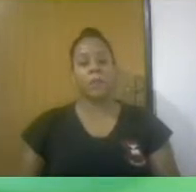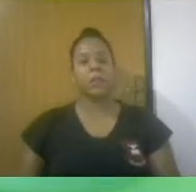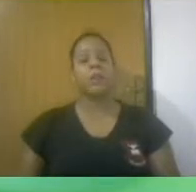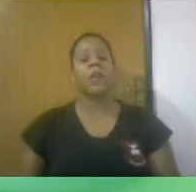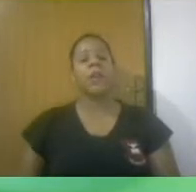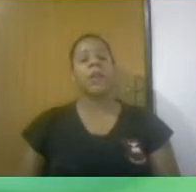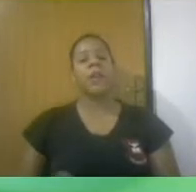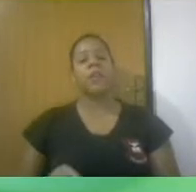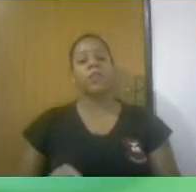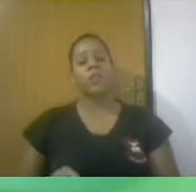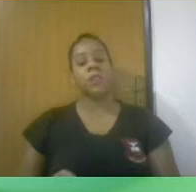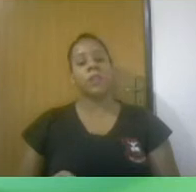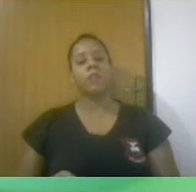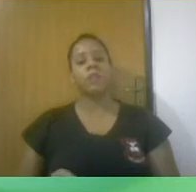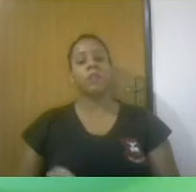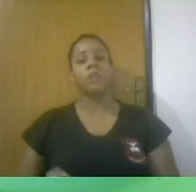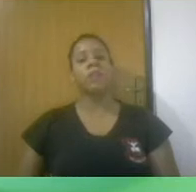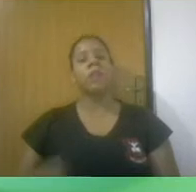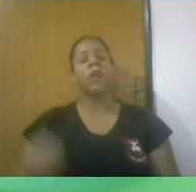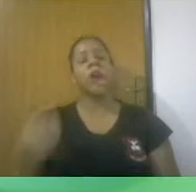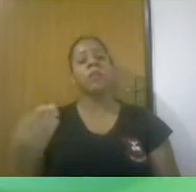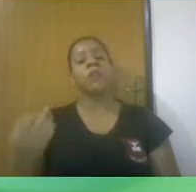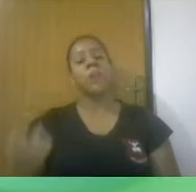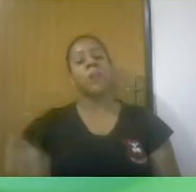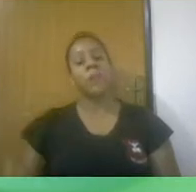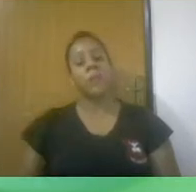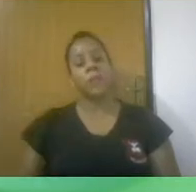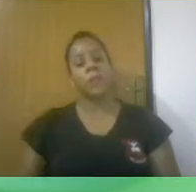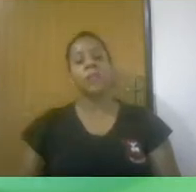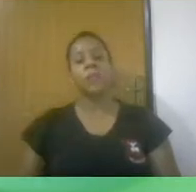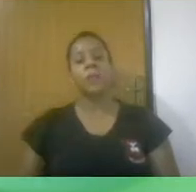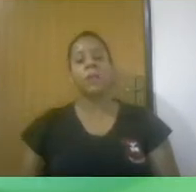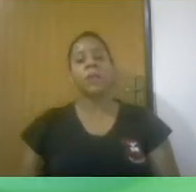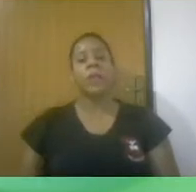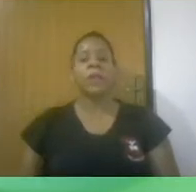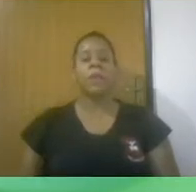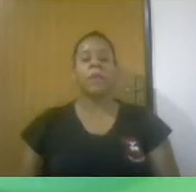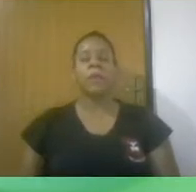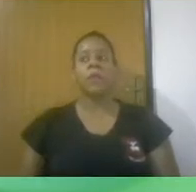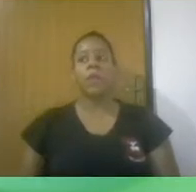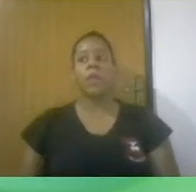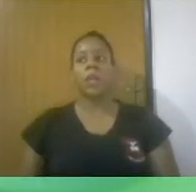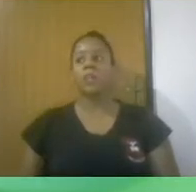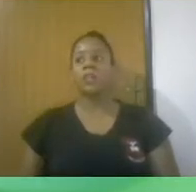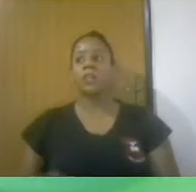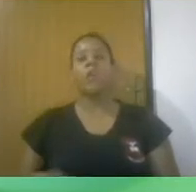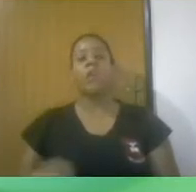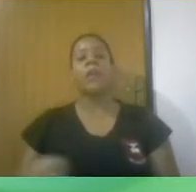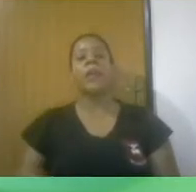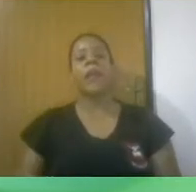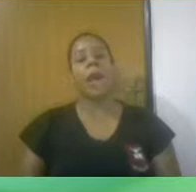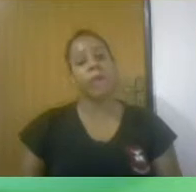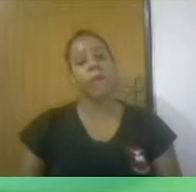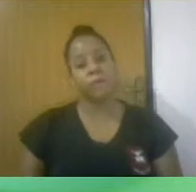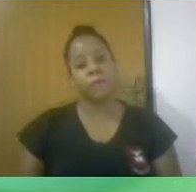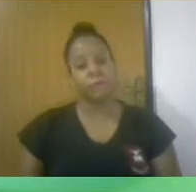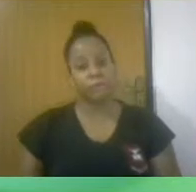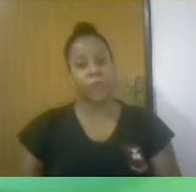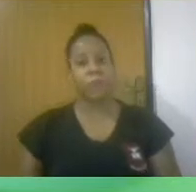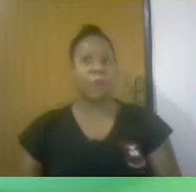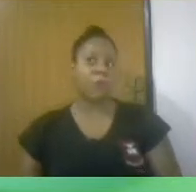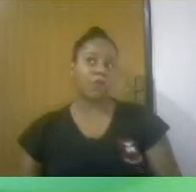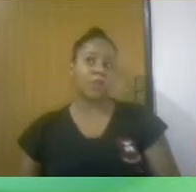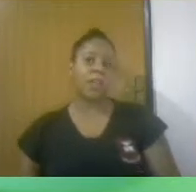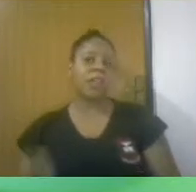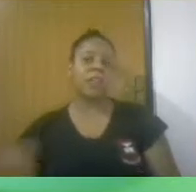o Brasil, eles trouxeram consigo a sua própria tradição e meio que eles obrigaram,